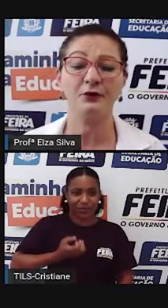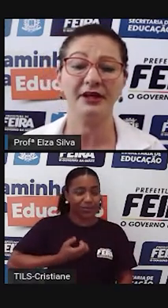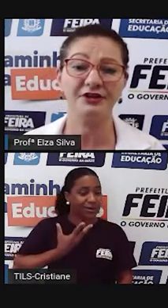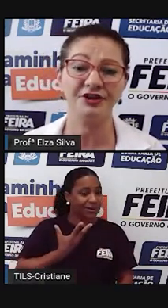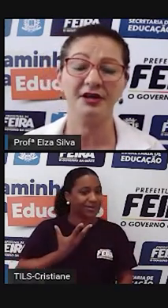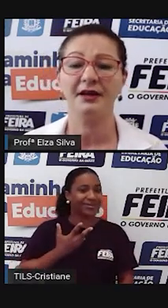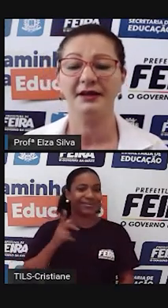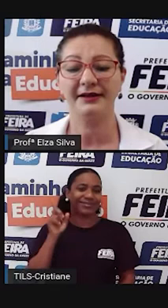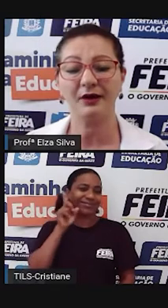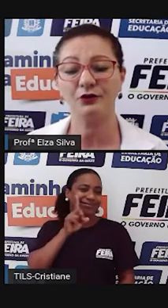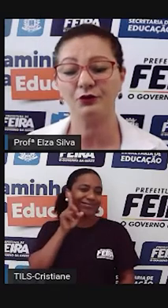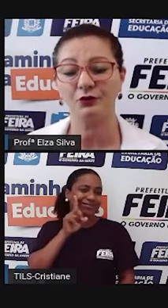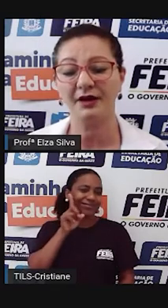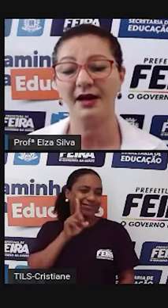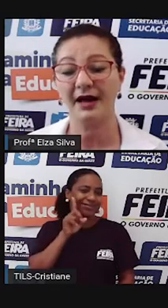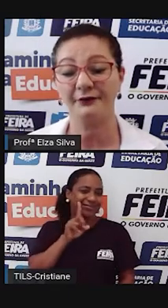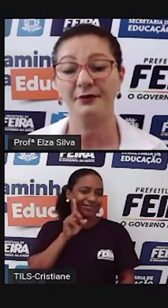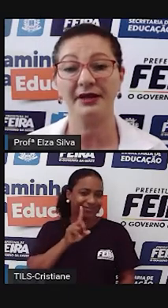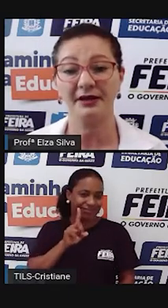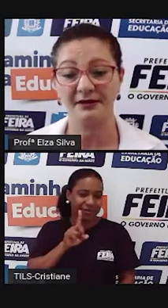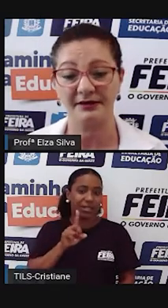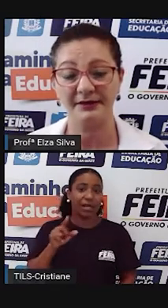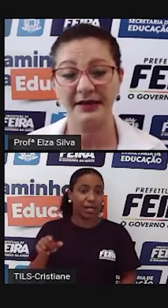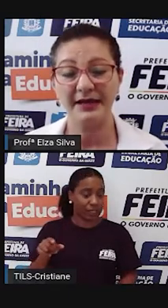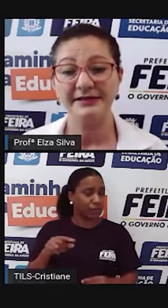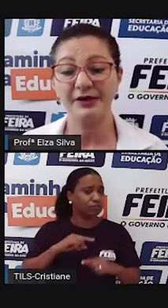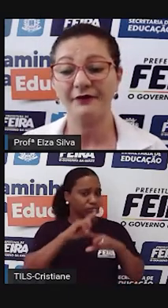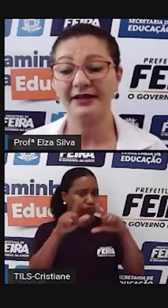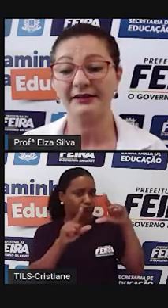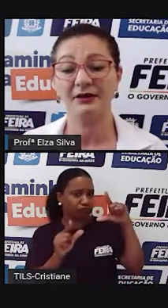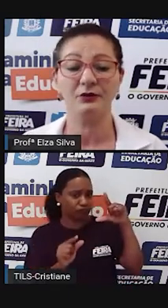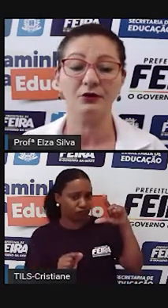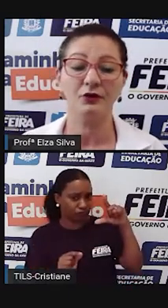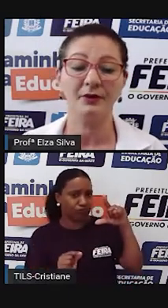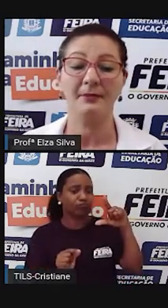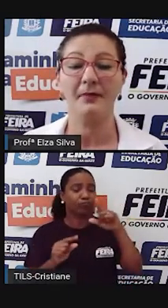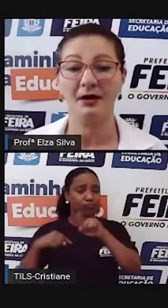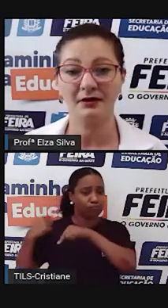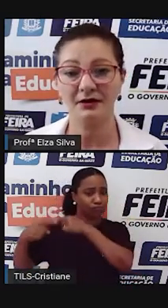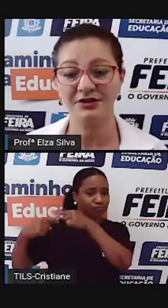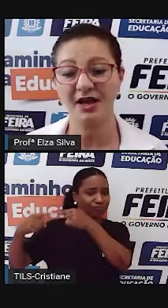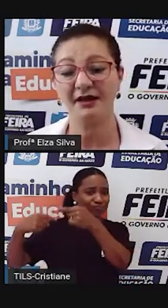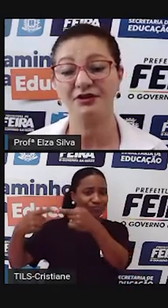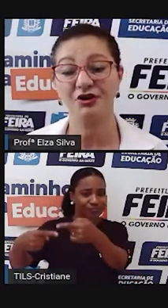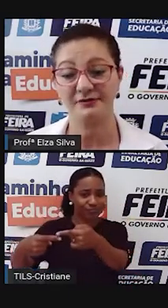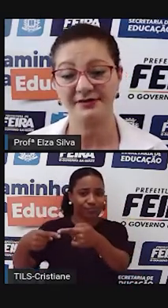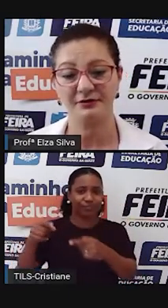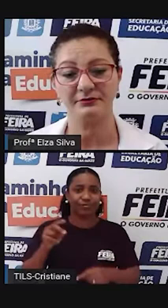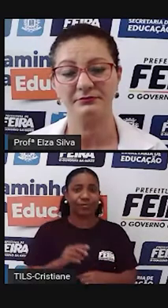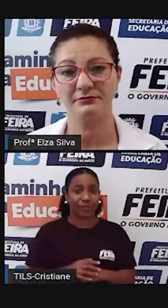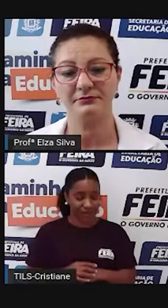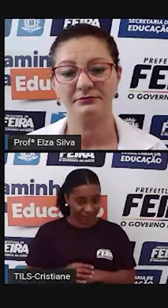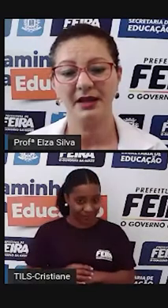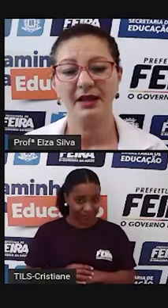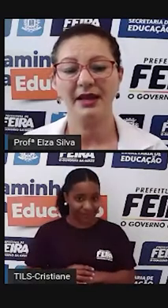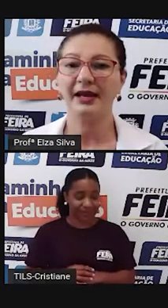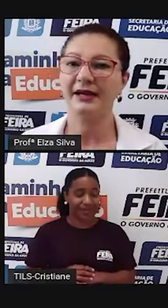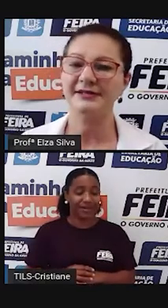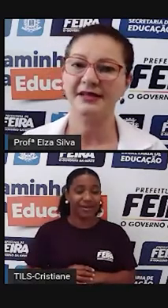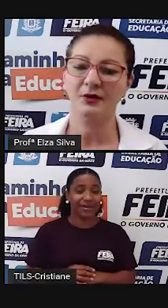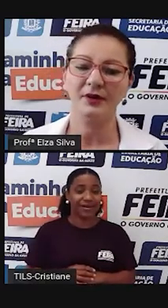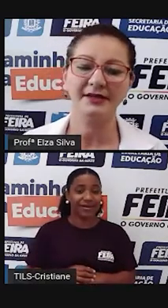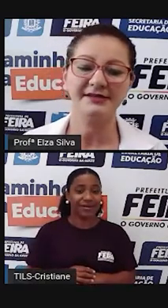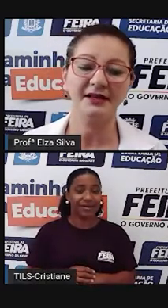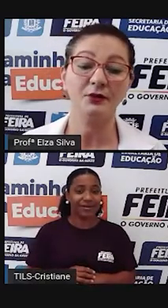figura influente da cultura afro-americana. Seu verdadeiro nome é Margaret M. Johnson. E